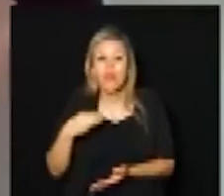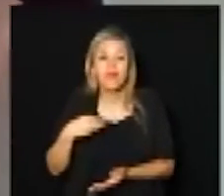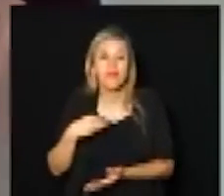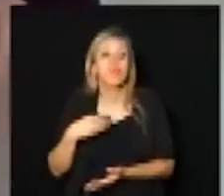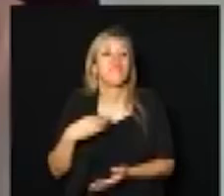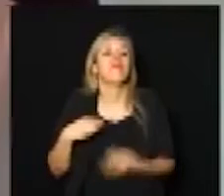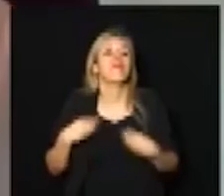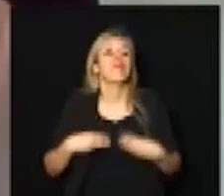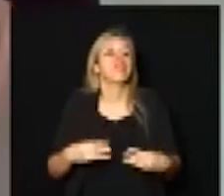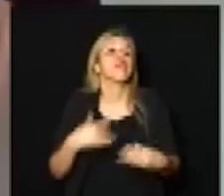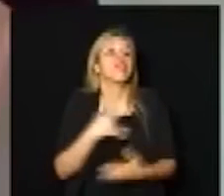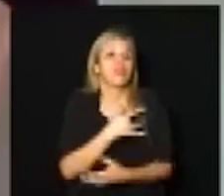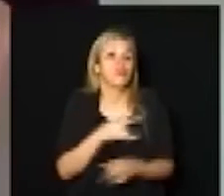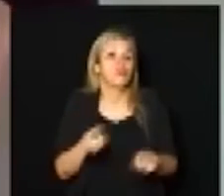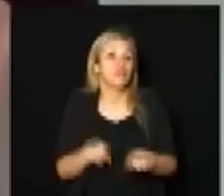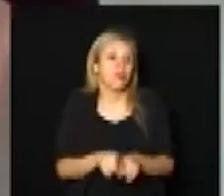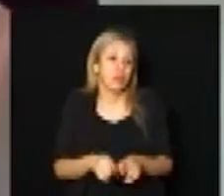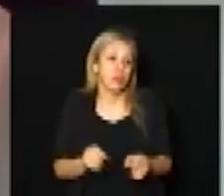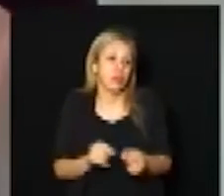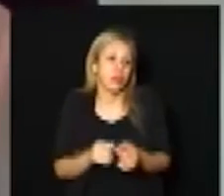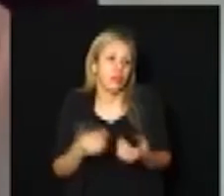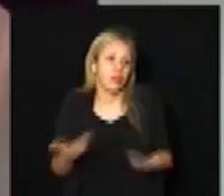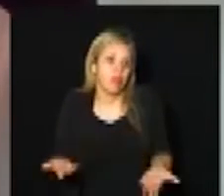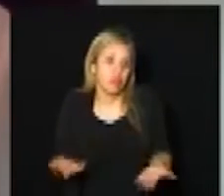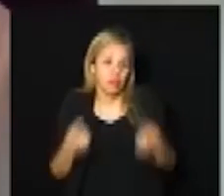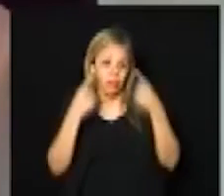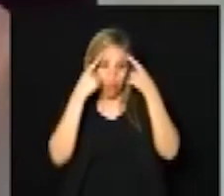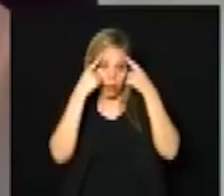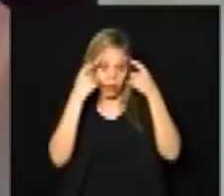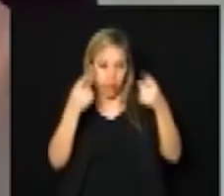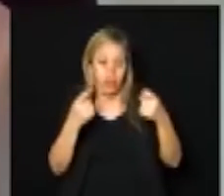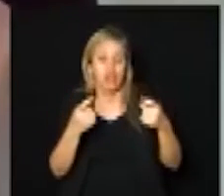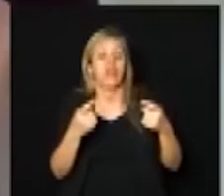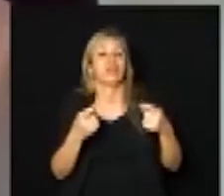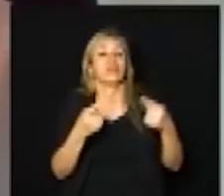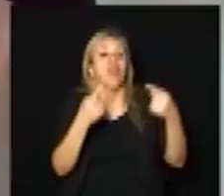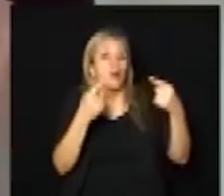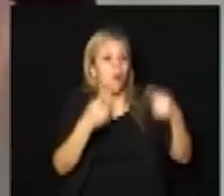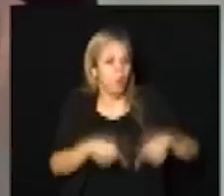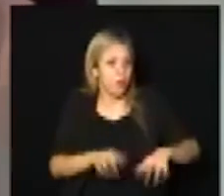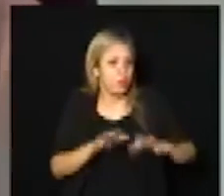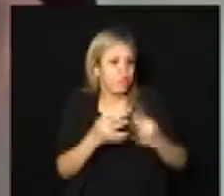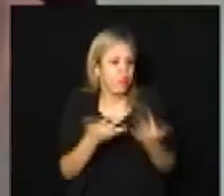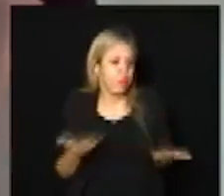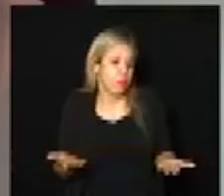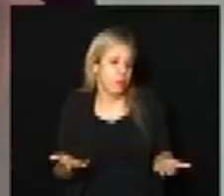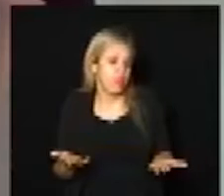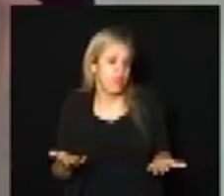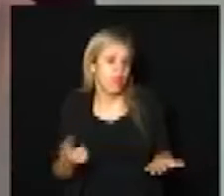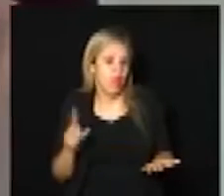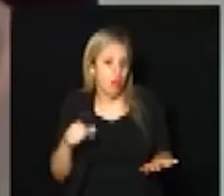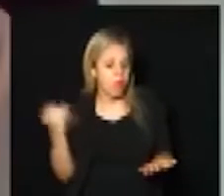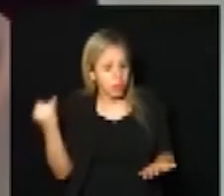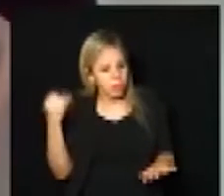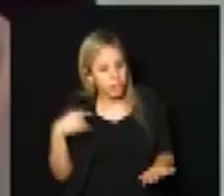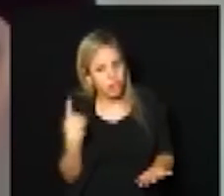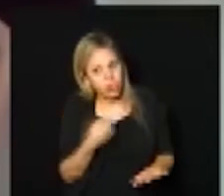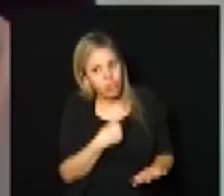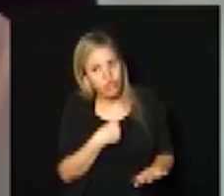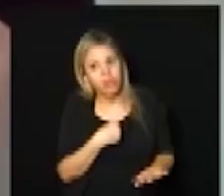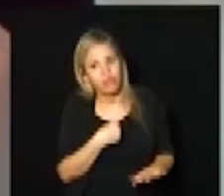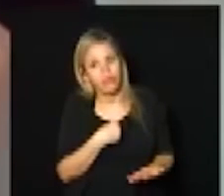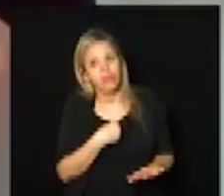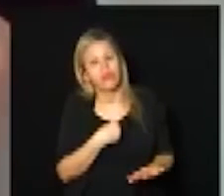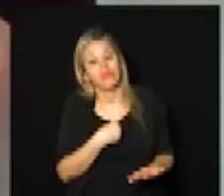mas também no caso da violência doméstica e familiar. Então essa é uma questão importante para a gente.